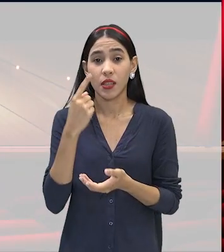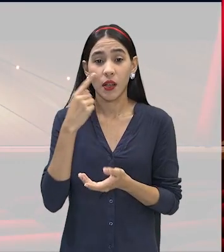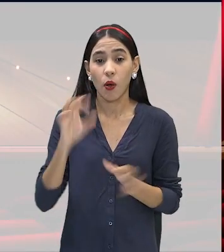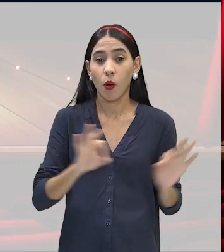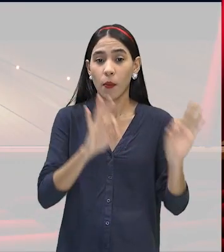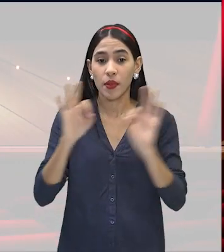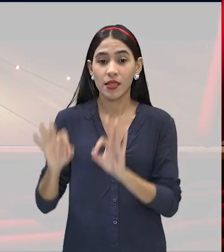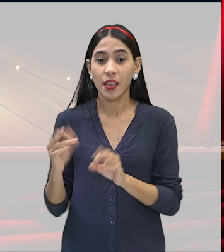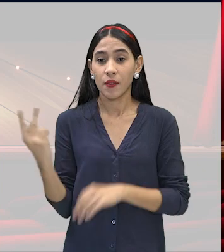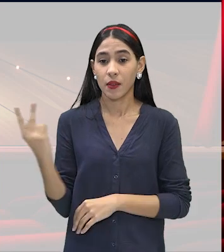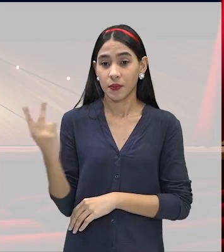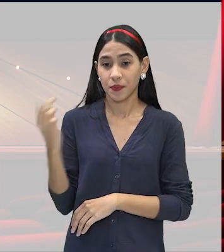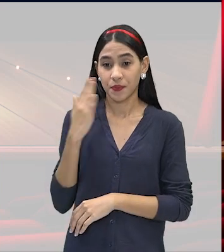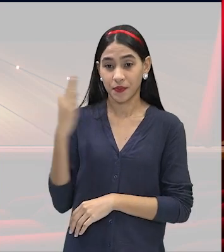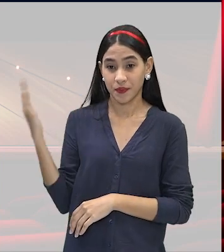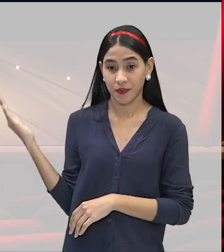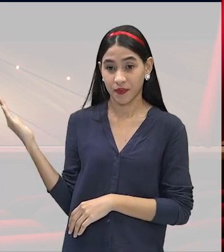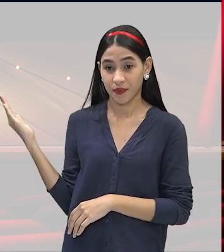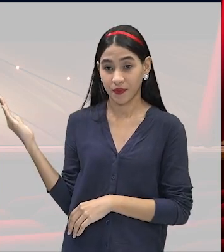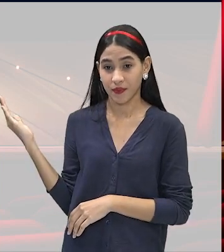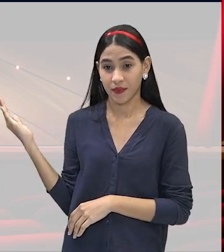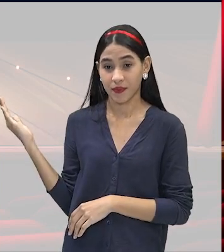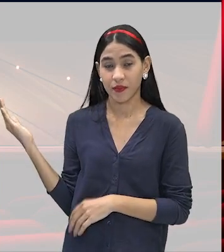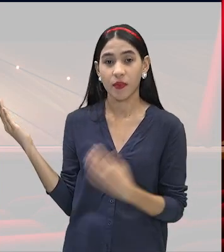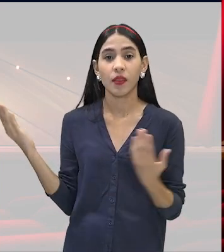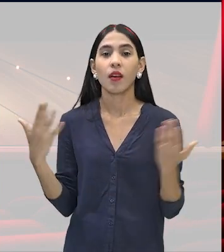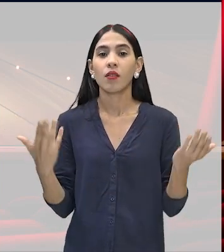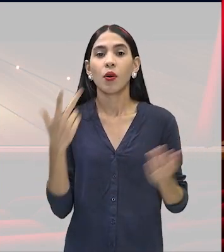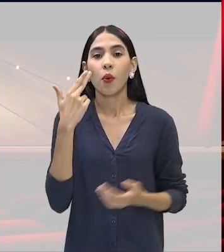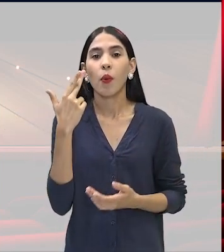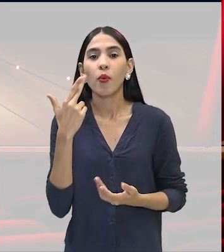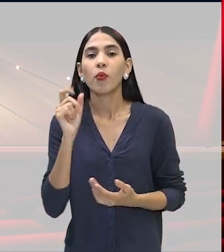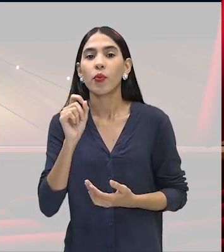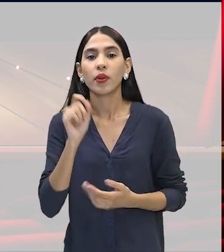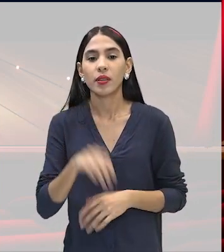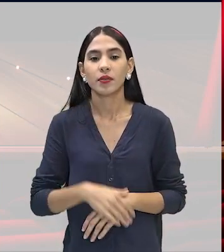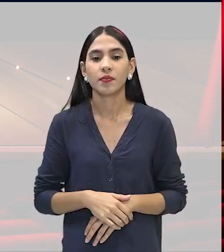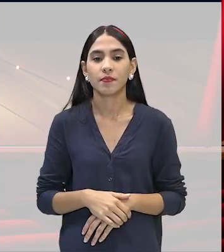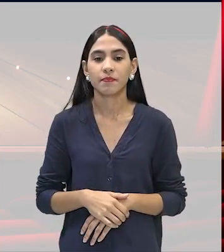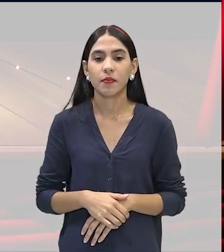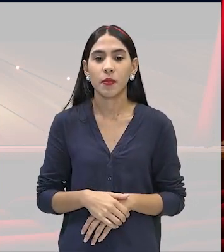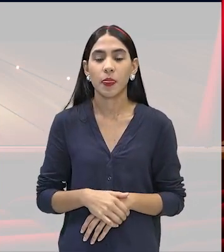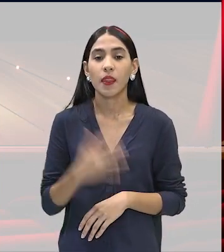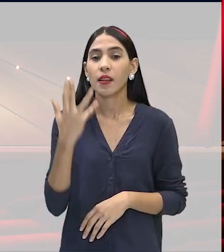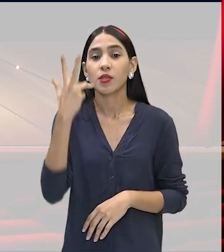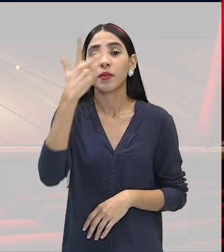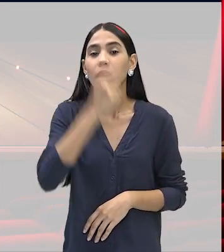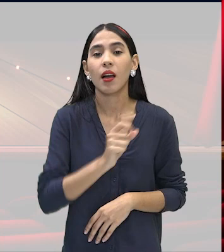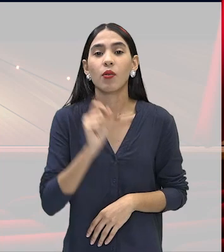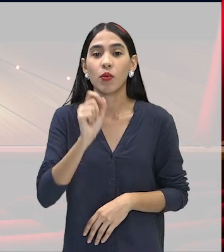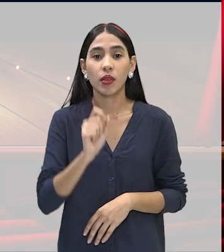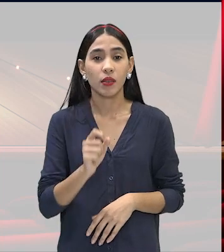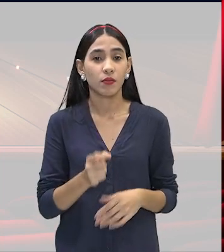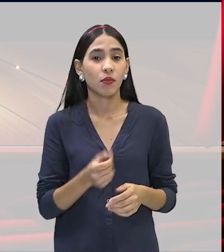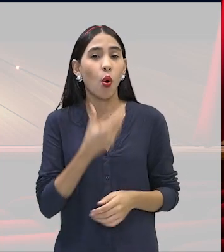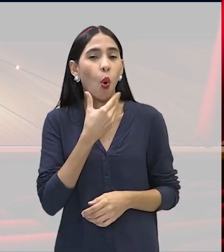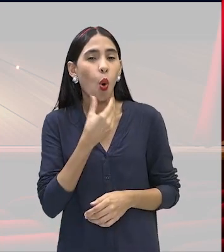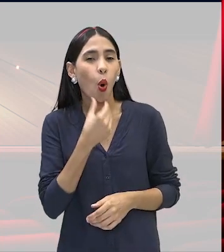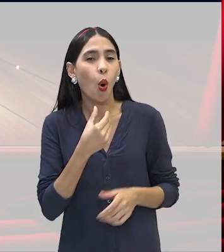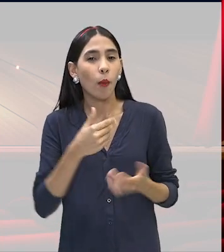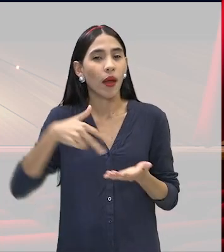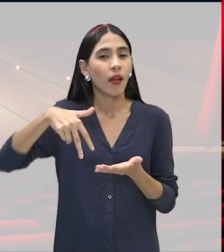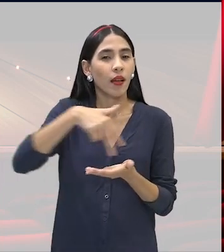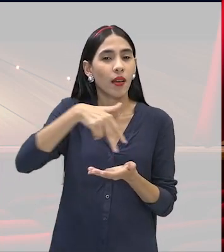nossos personagens. O que é mais comum as pessoas admirarem? Um bailarino ou